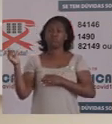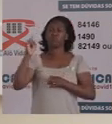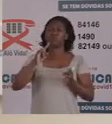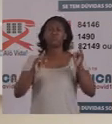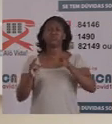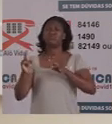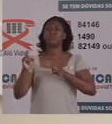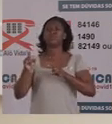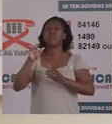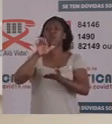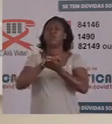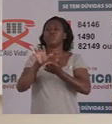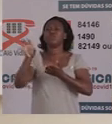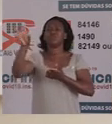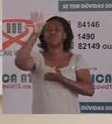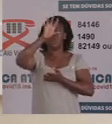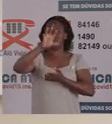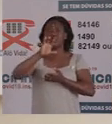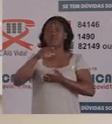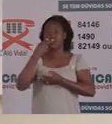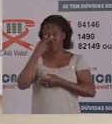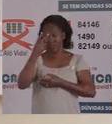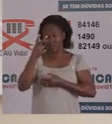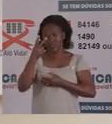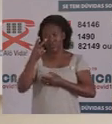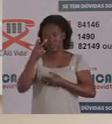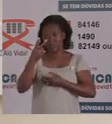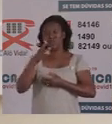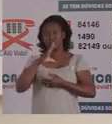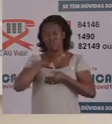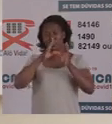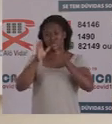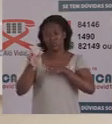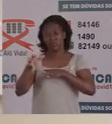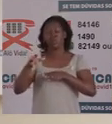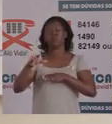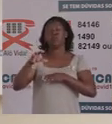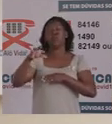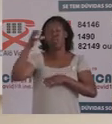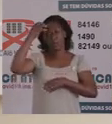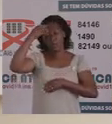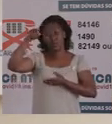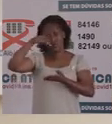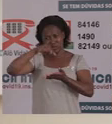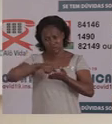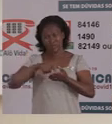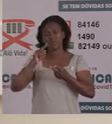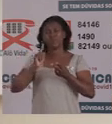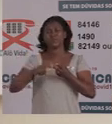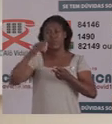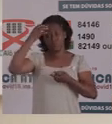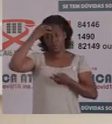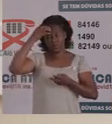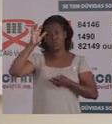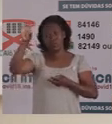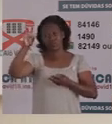das várias províncias, e vemos que há uma forte dominância de Maputo cidade, Maputo província e Cabo Delgado, mas que também